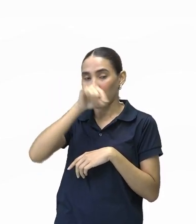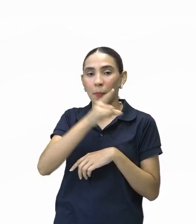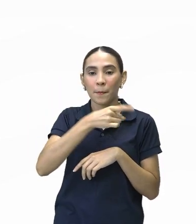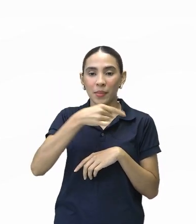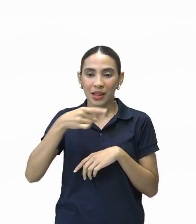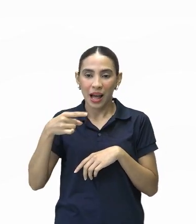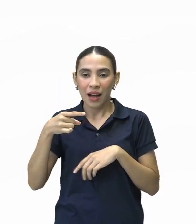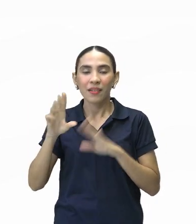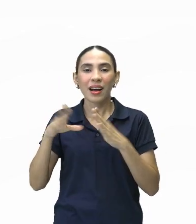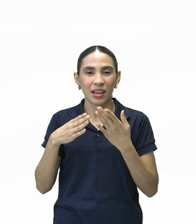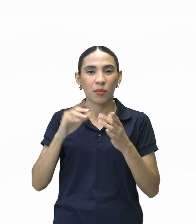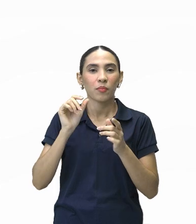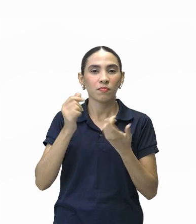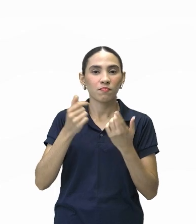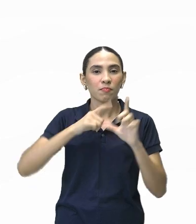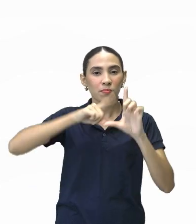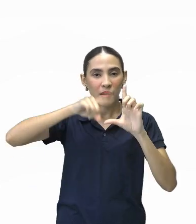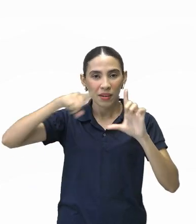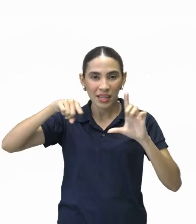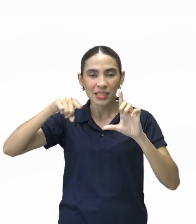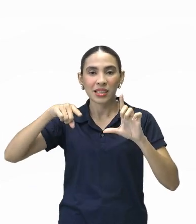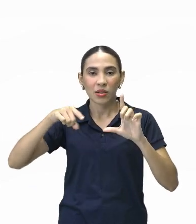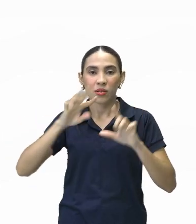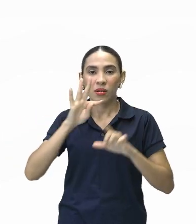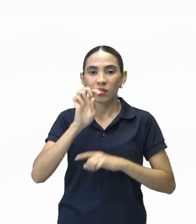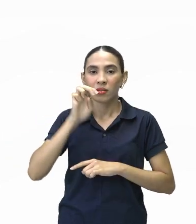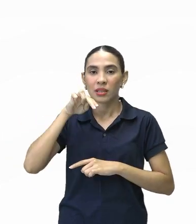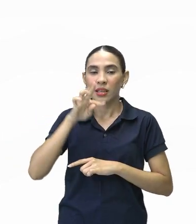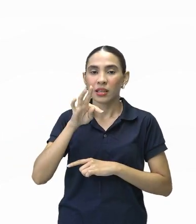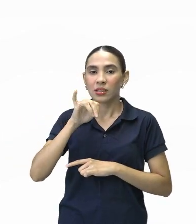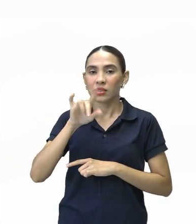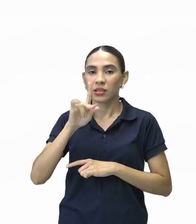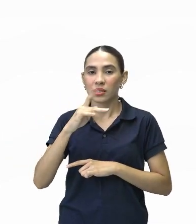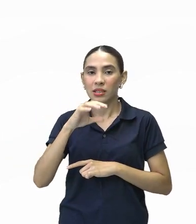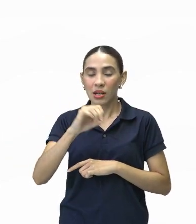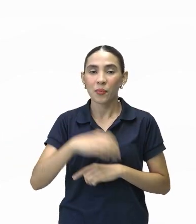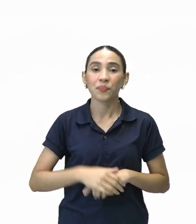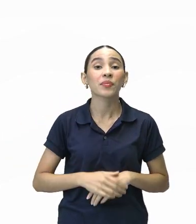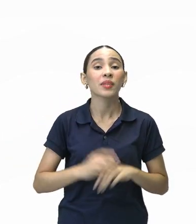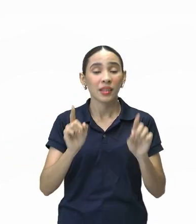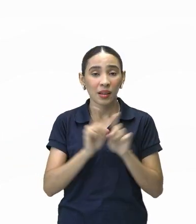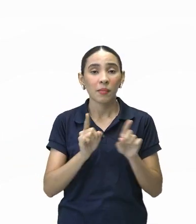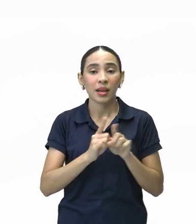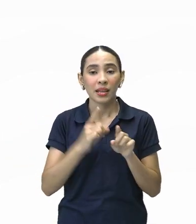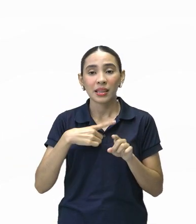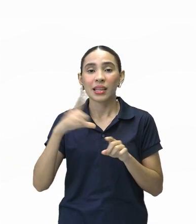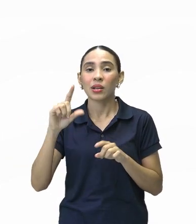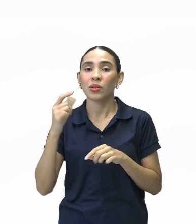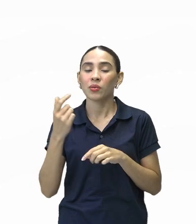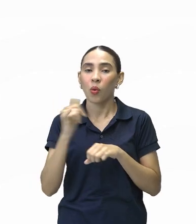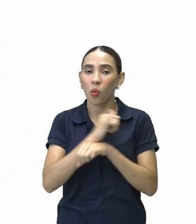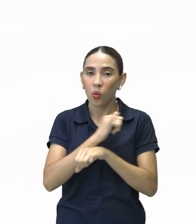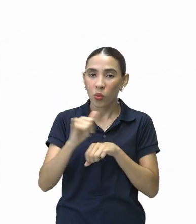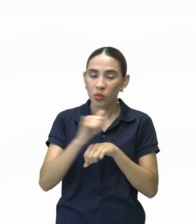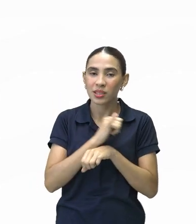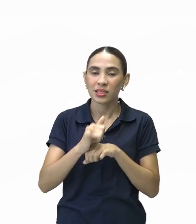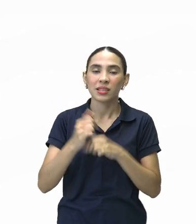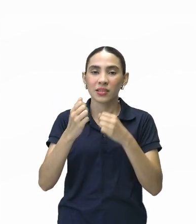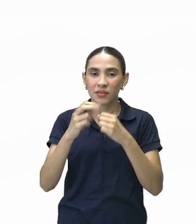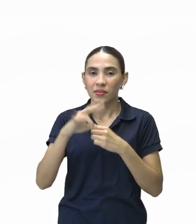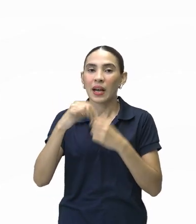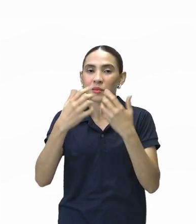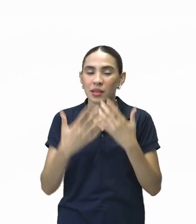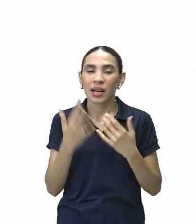Né, a variação de um determinado tentilhão. Temos outros mecanismos também que vão explicar um pouquinho